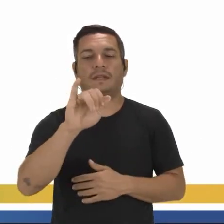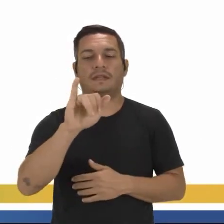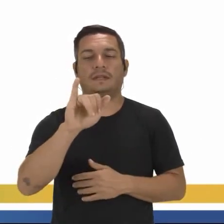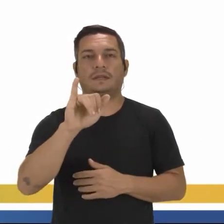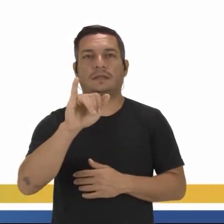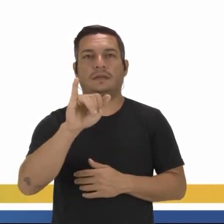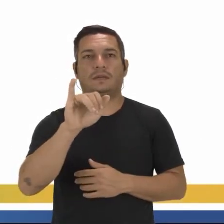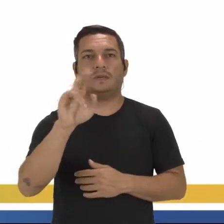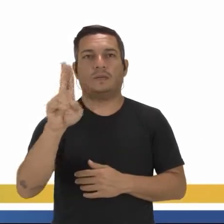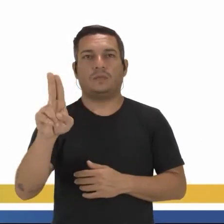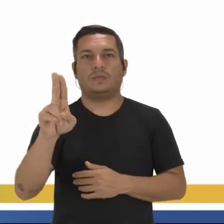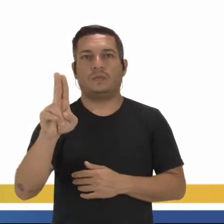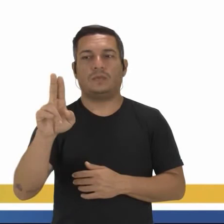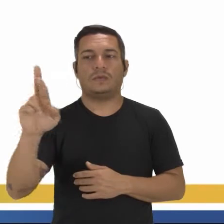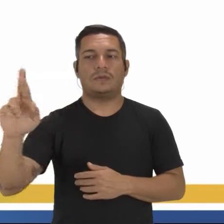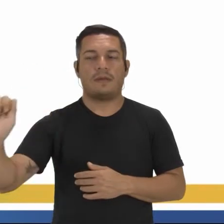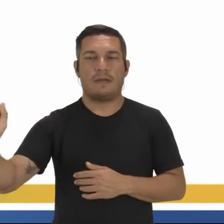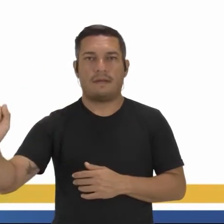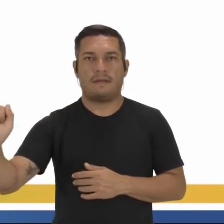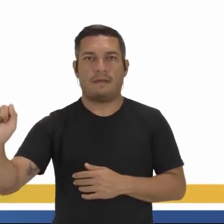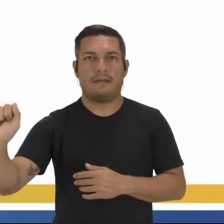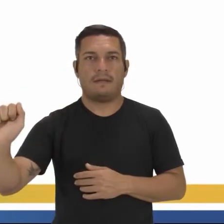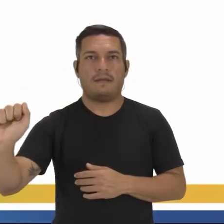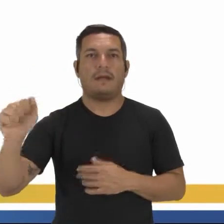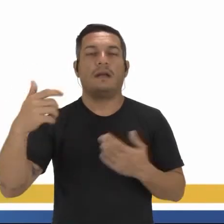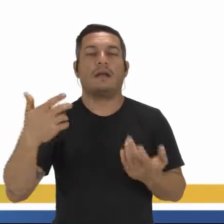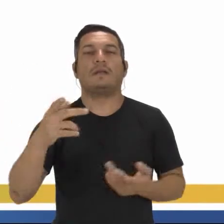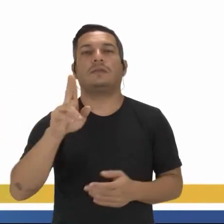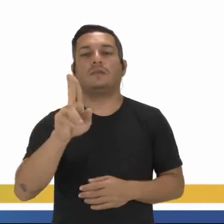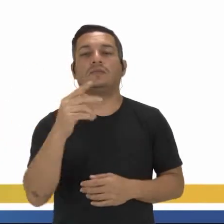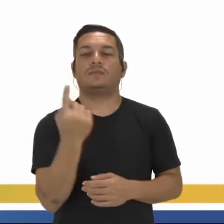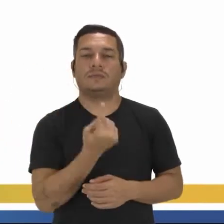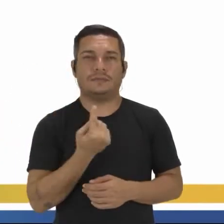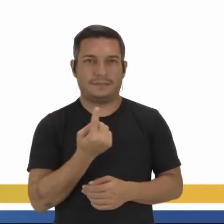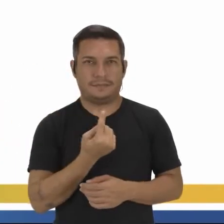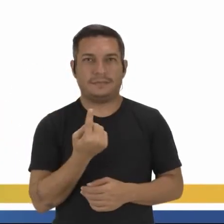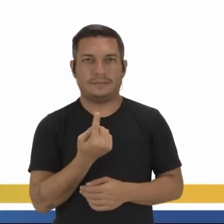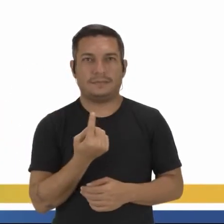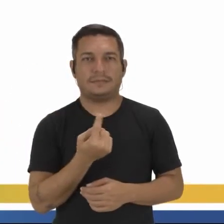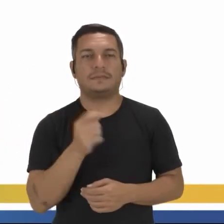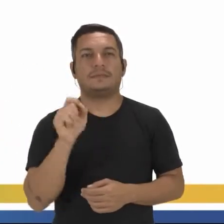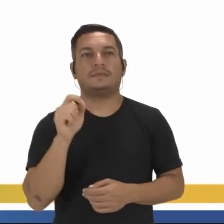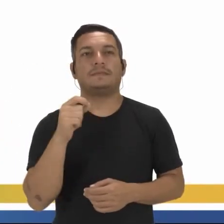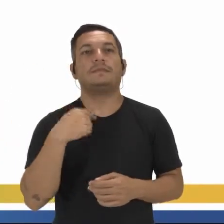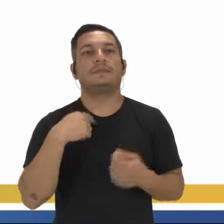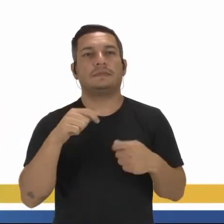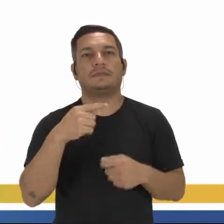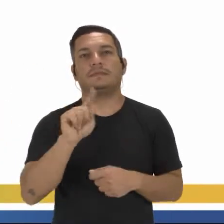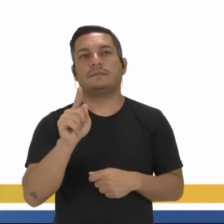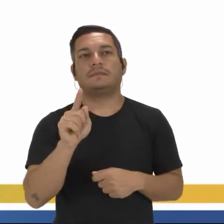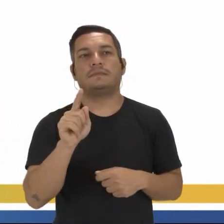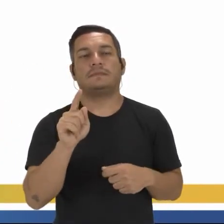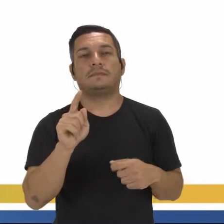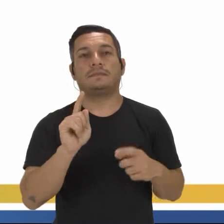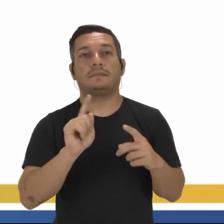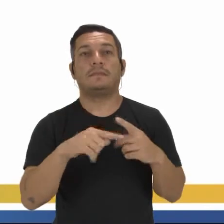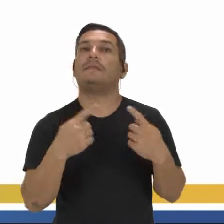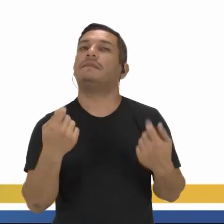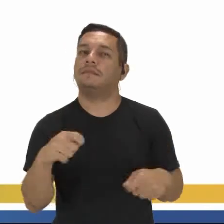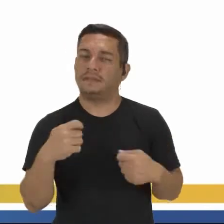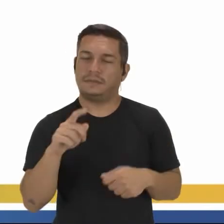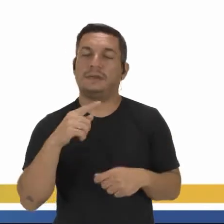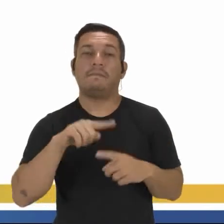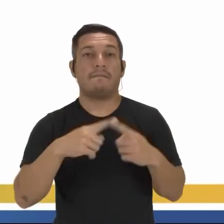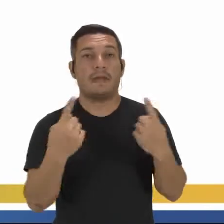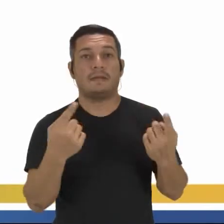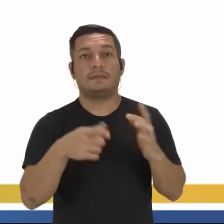fei, u, ra. Ô, professor, então o u está sozinho. E aí ele deveria ser acentuado.